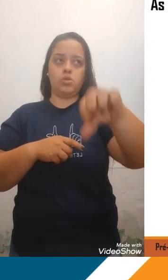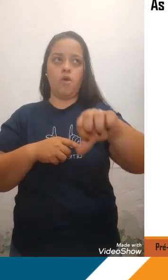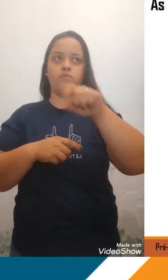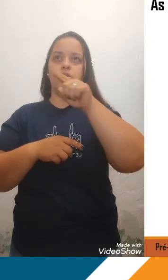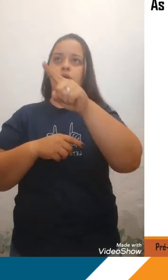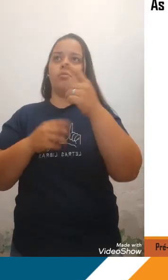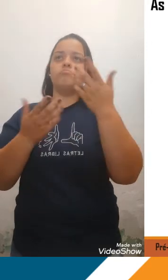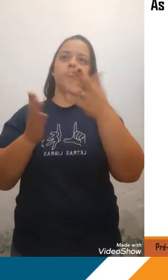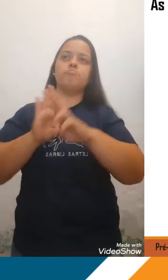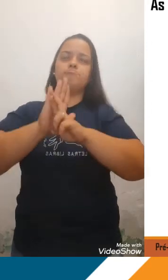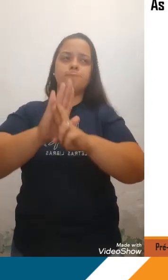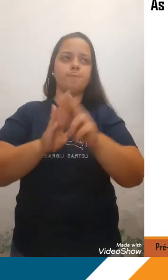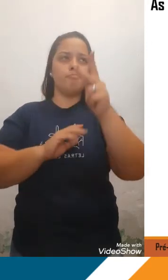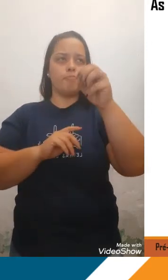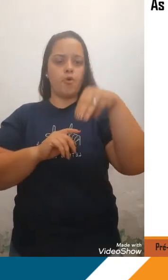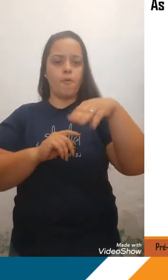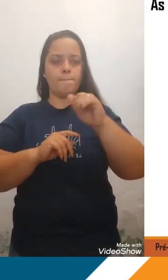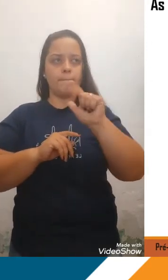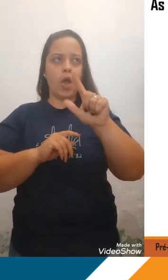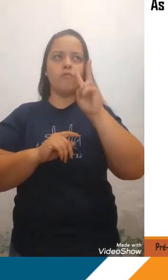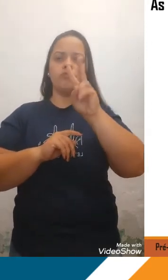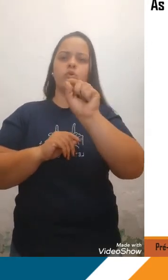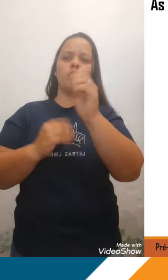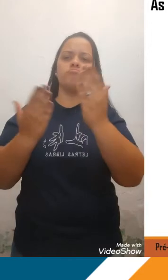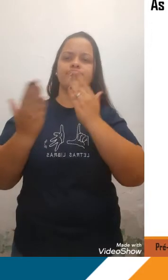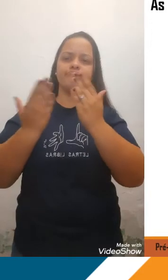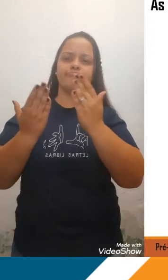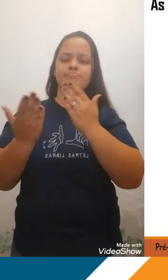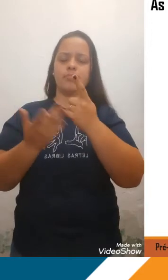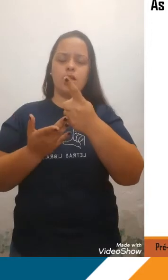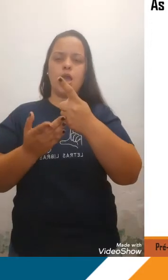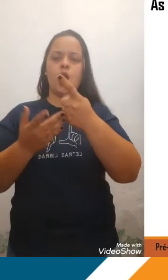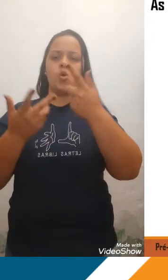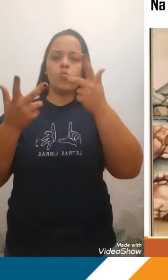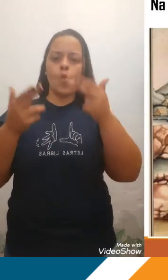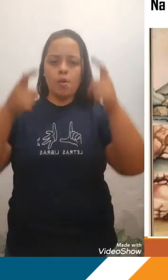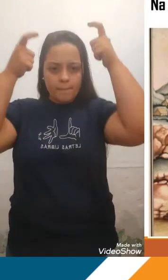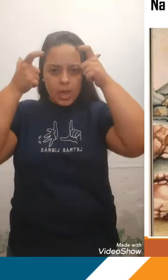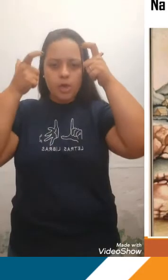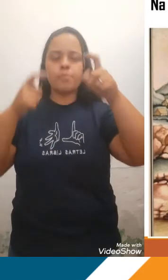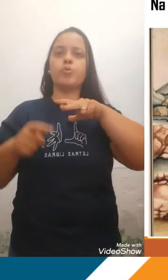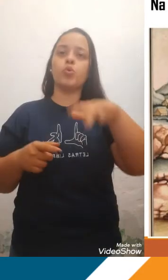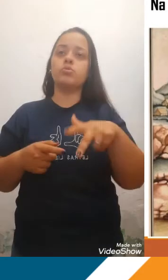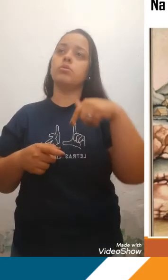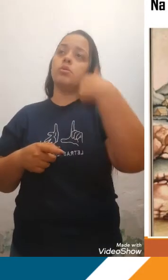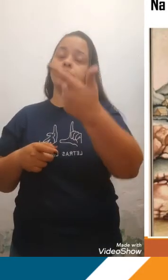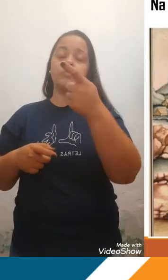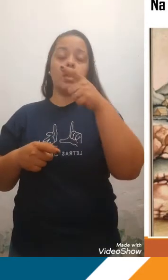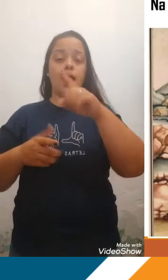presença dessa instituição um poder paralelo e concorrente ao Império Português. Ao pensarmos na